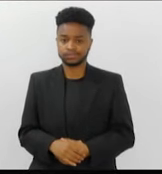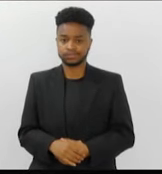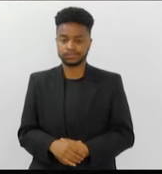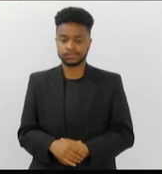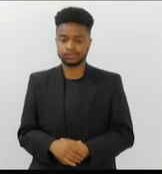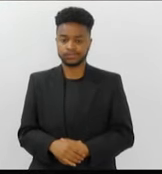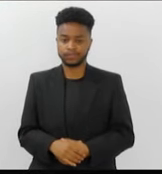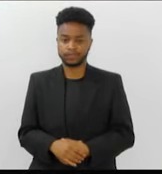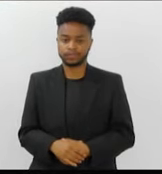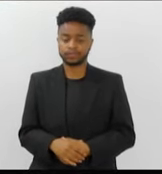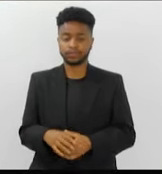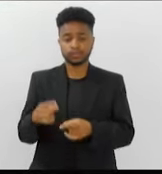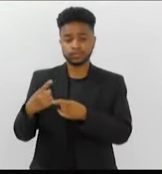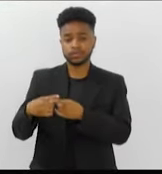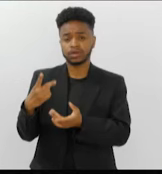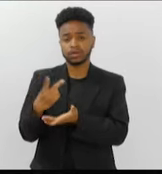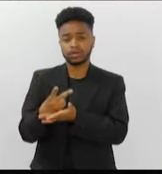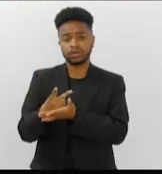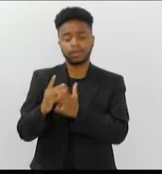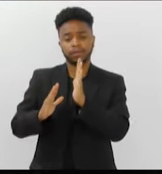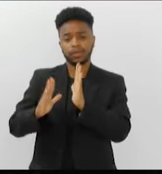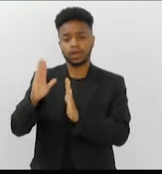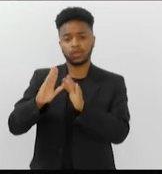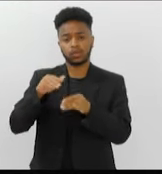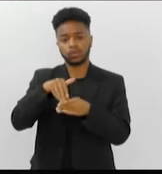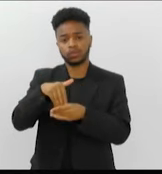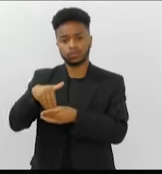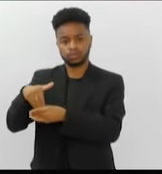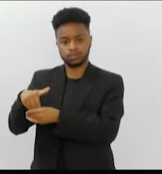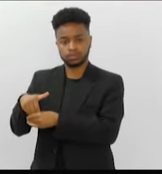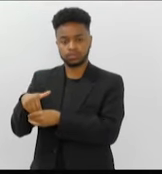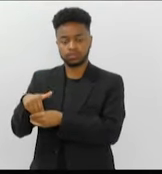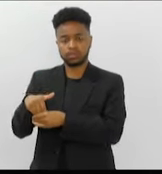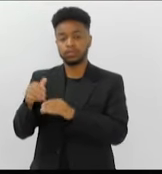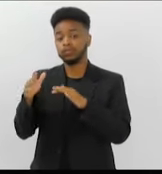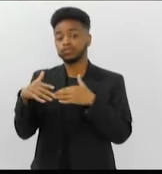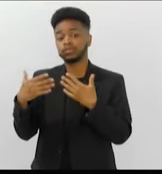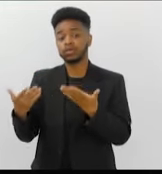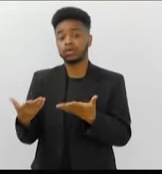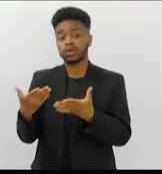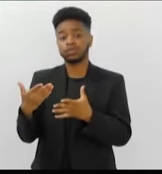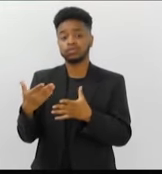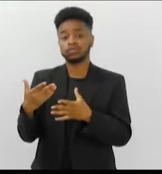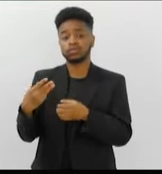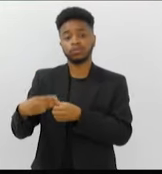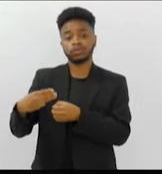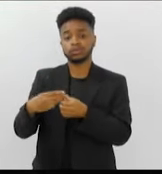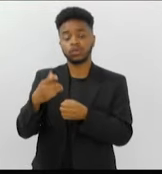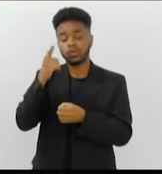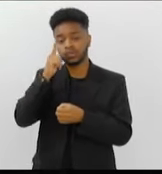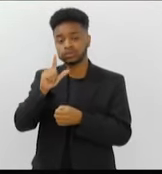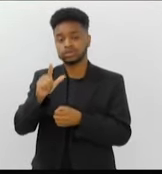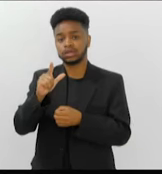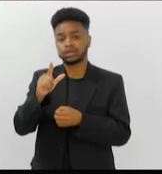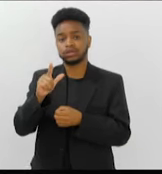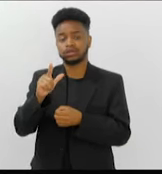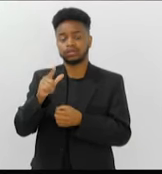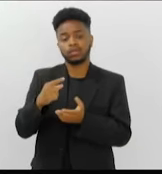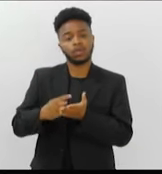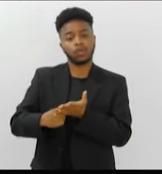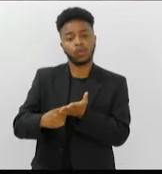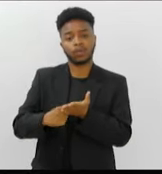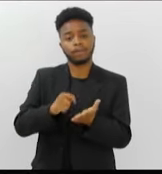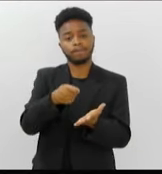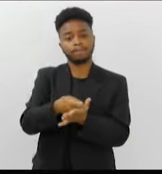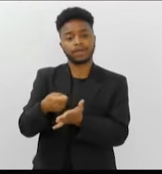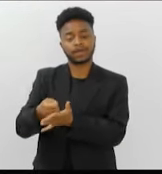Sempre nos anos de eleição, qual o município que aguenta cumprir os seus compromissos com um